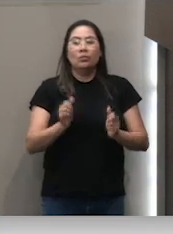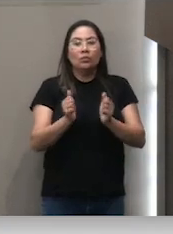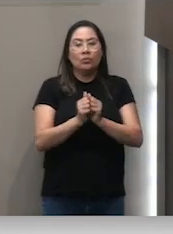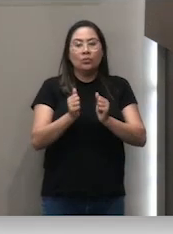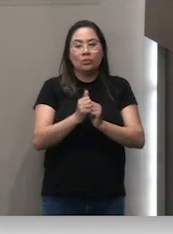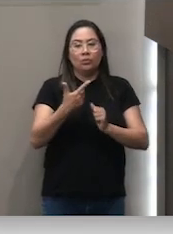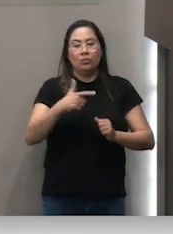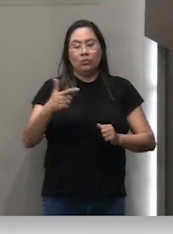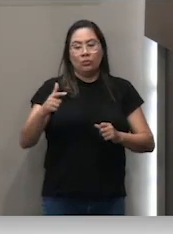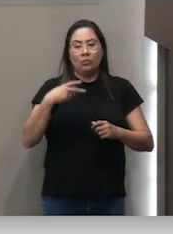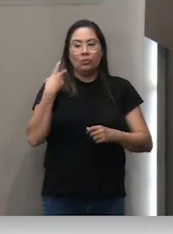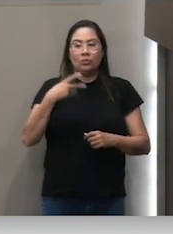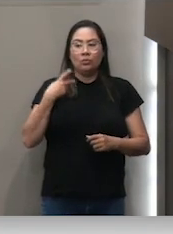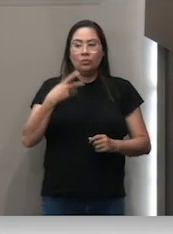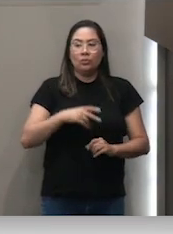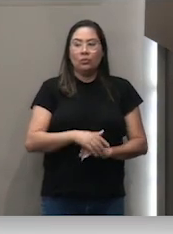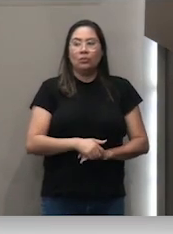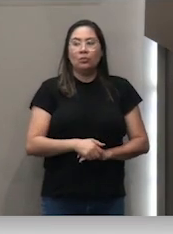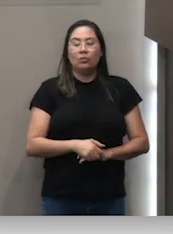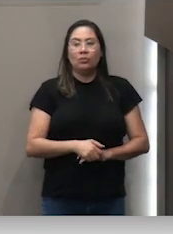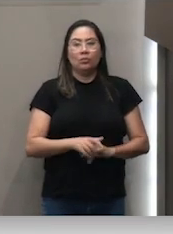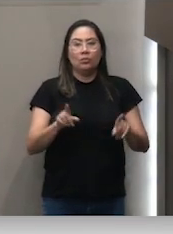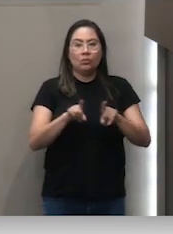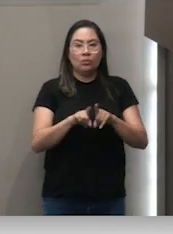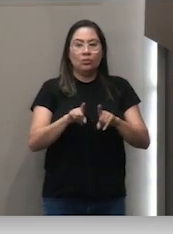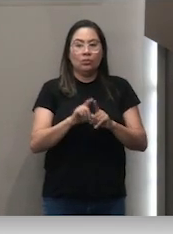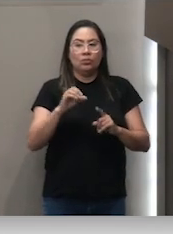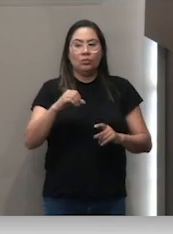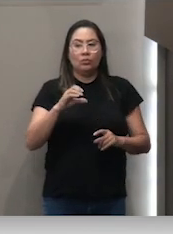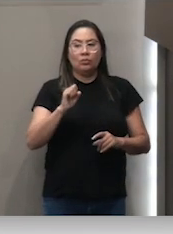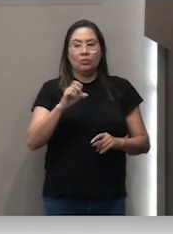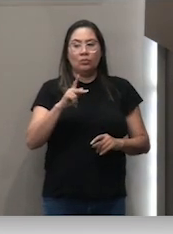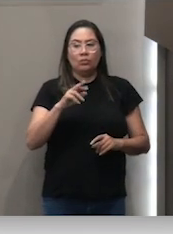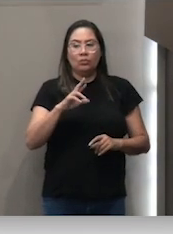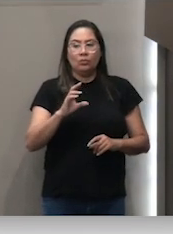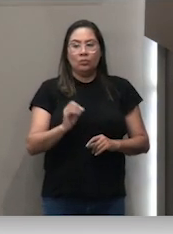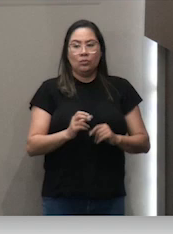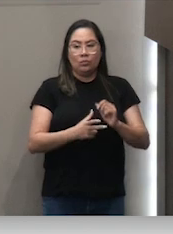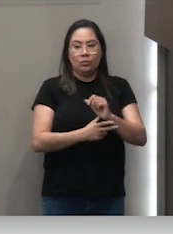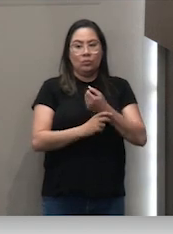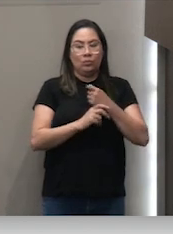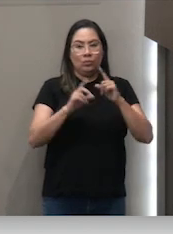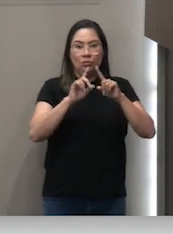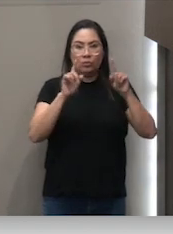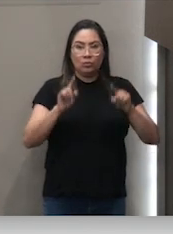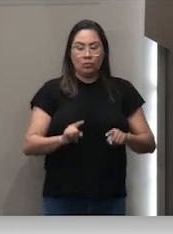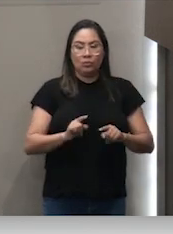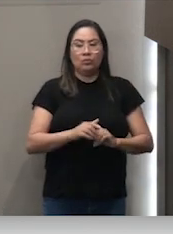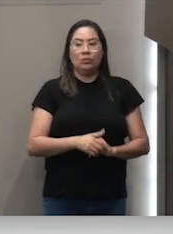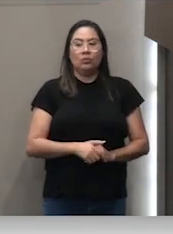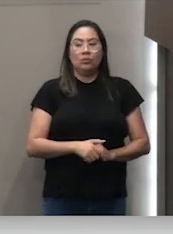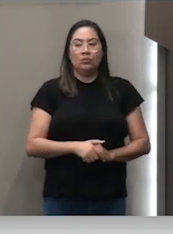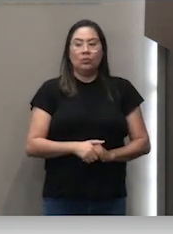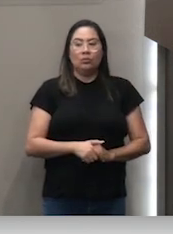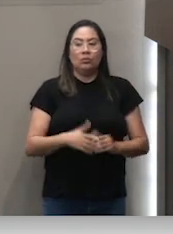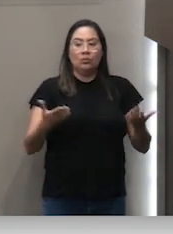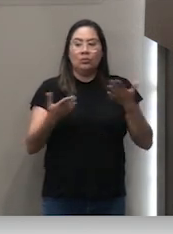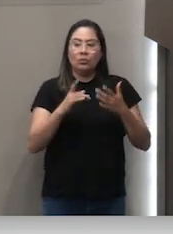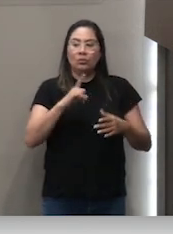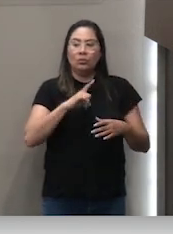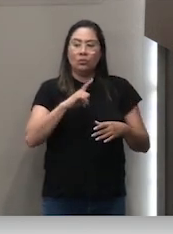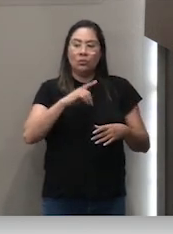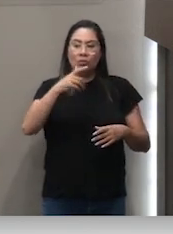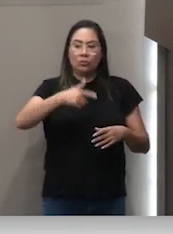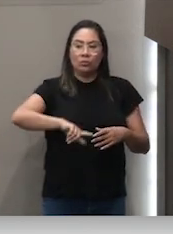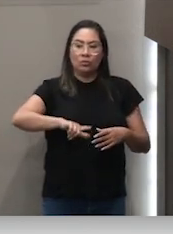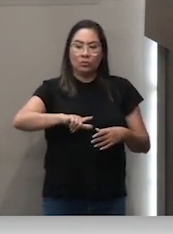vereadores. Repasse financeiro ao Consepro também, visando apoiar as atividades de segurança pública. Né? Com isso, agora nós temos mais uma vez,